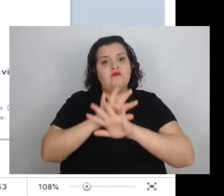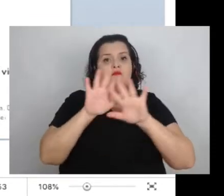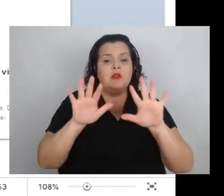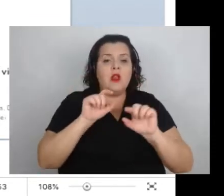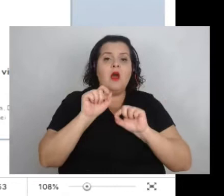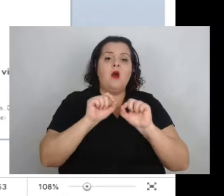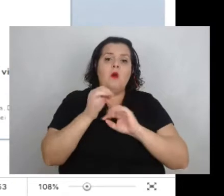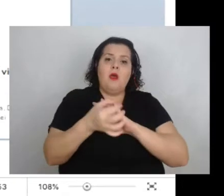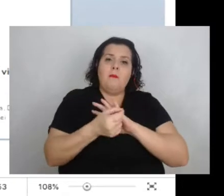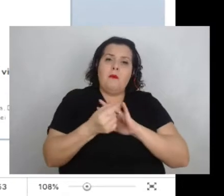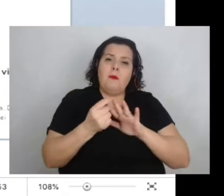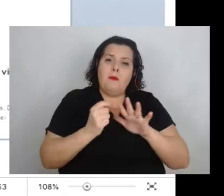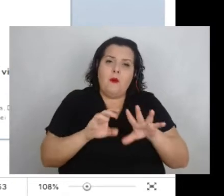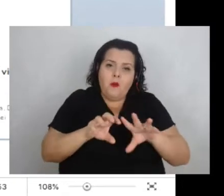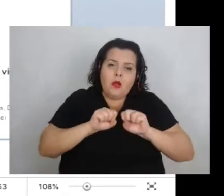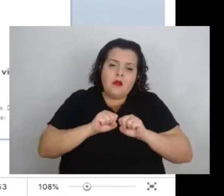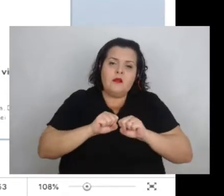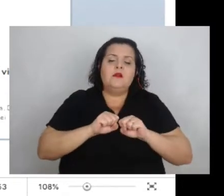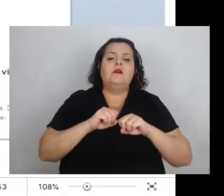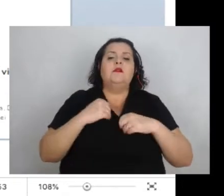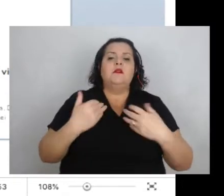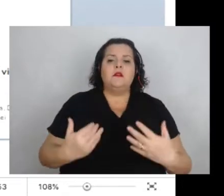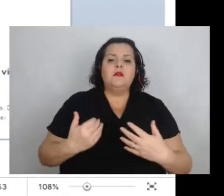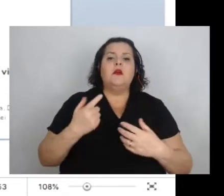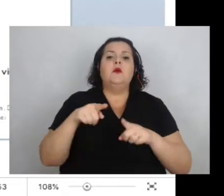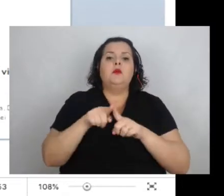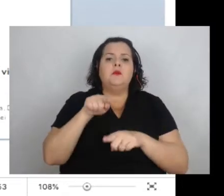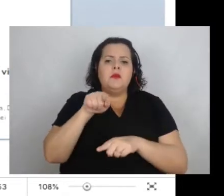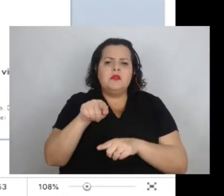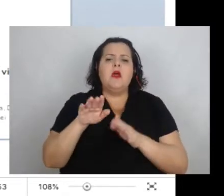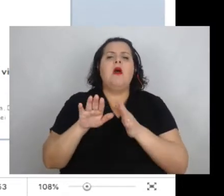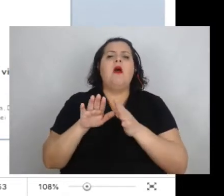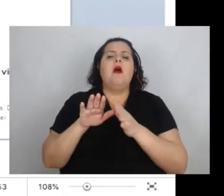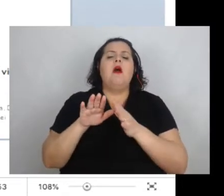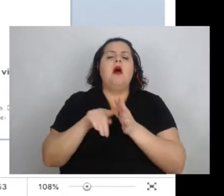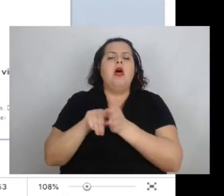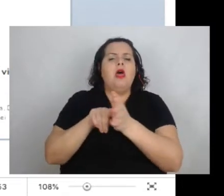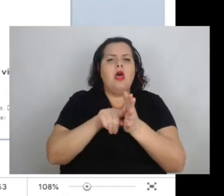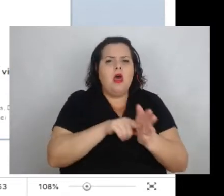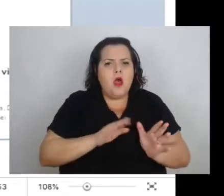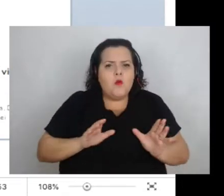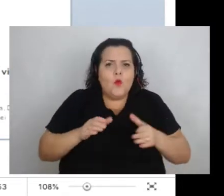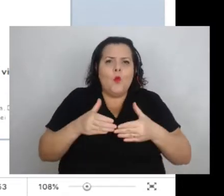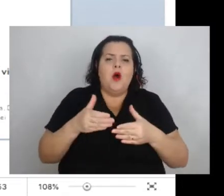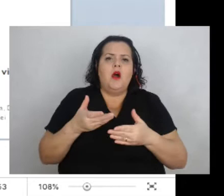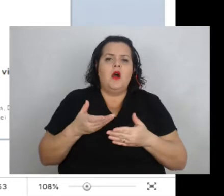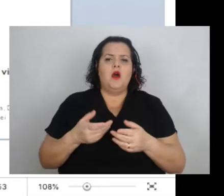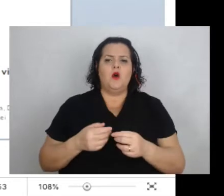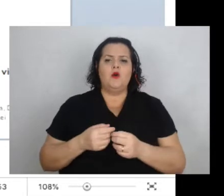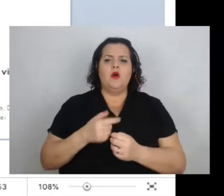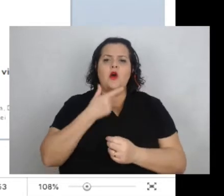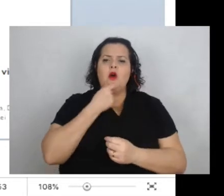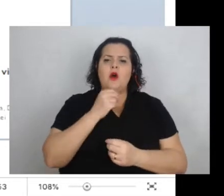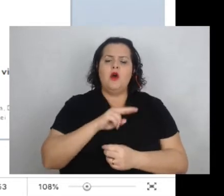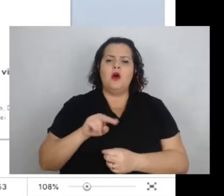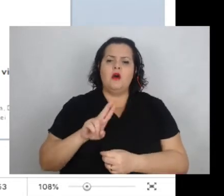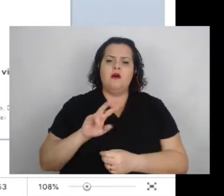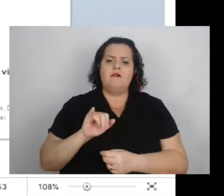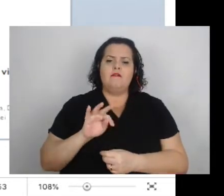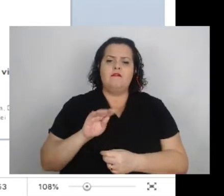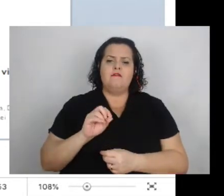caso, também submetido pelo nosso grupo, com a autoria do Vitor, né,